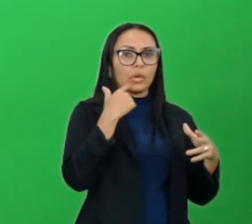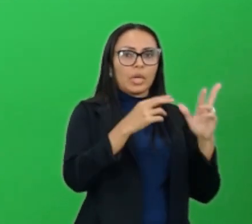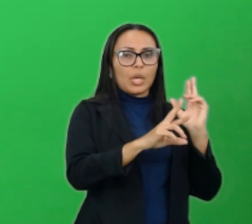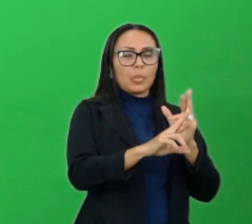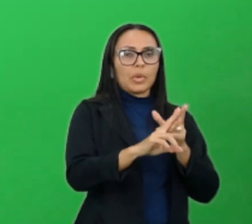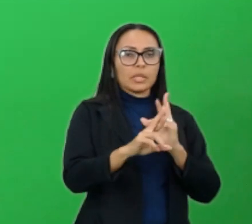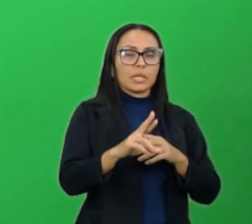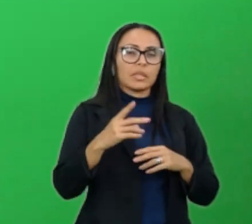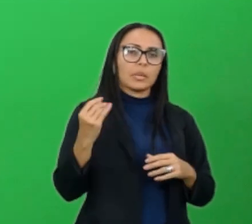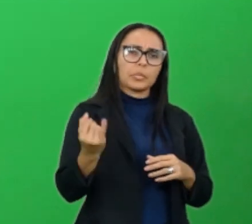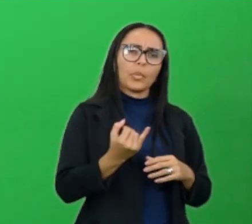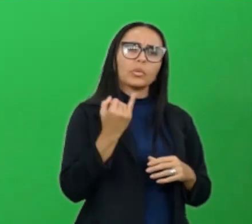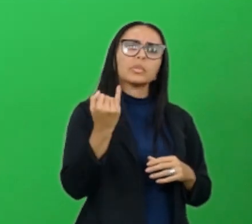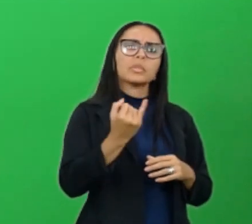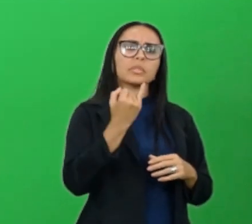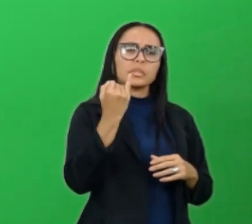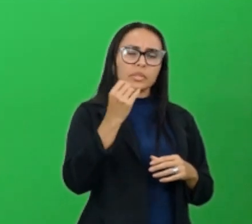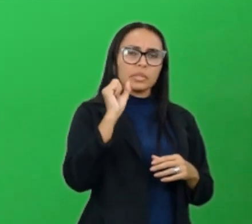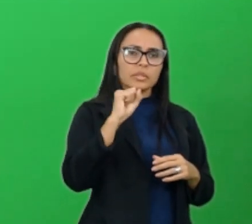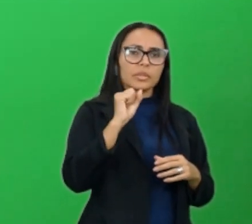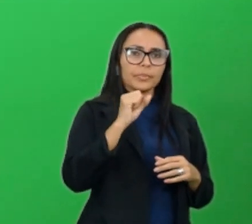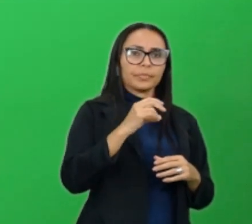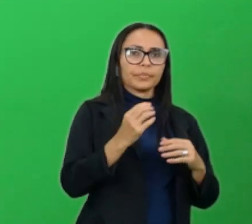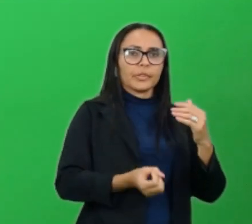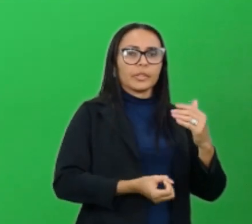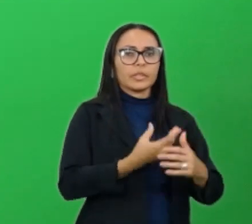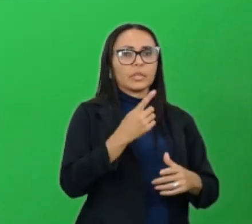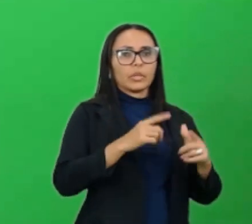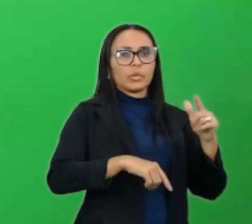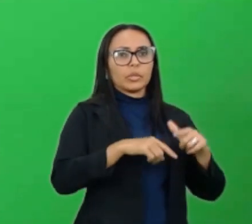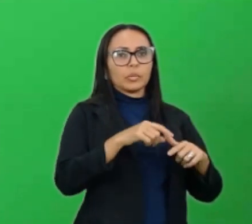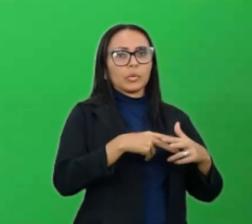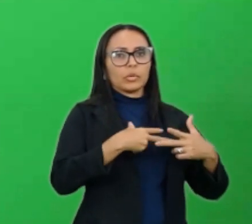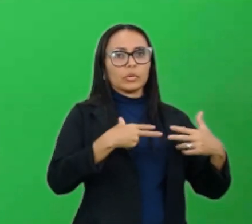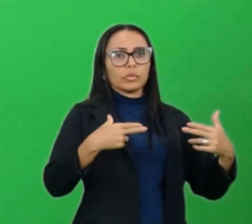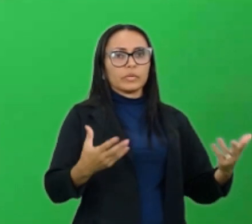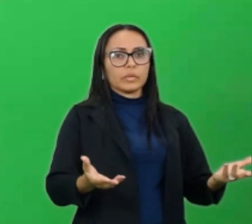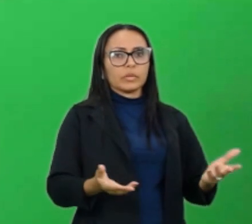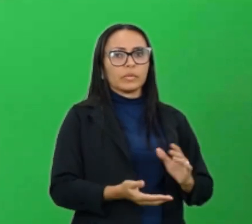fundamental na criação de produtos, processos e serviços inovadores.